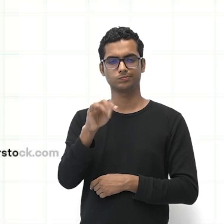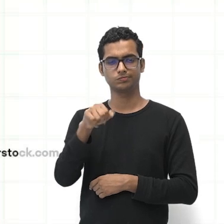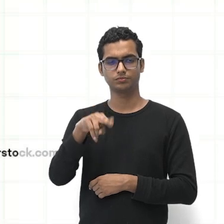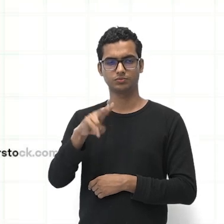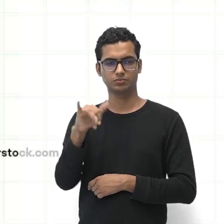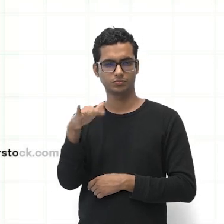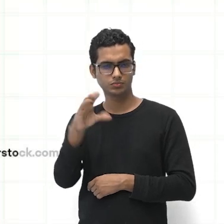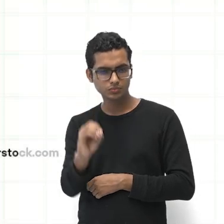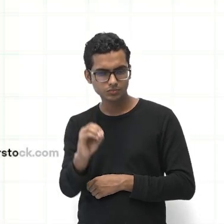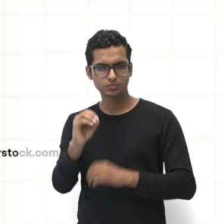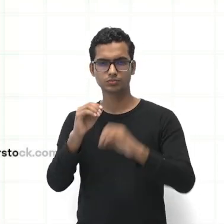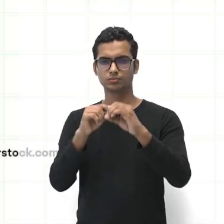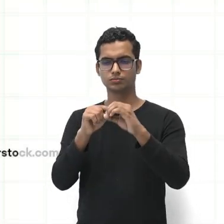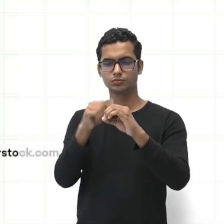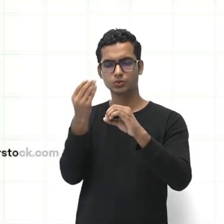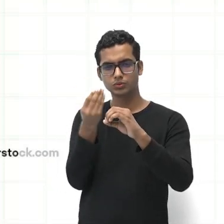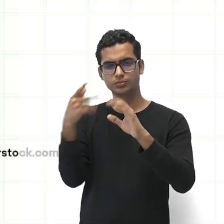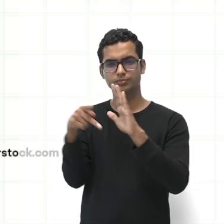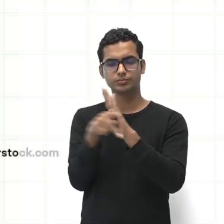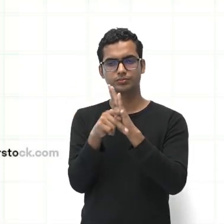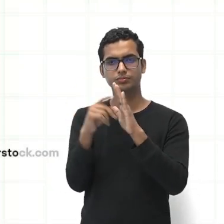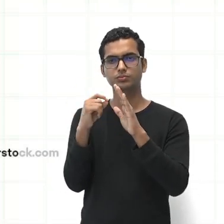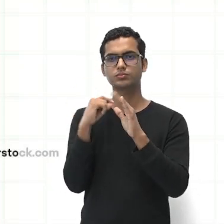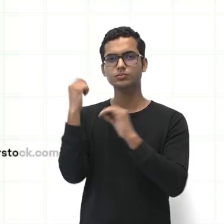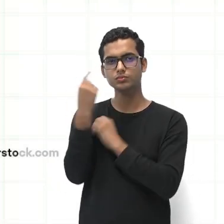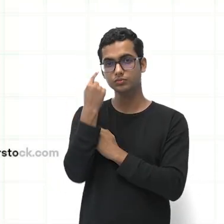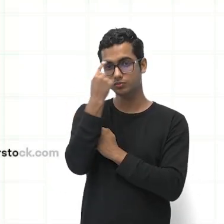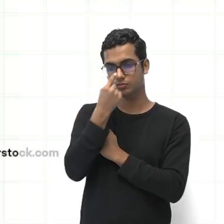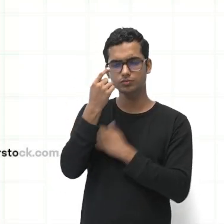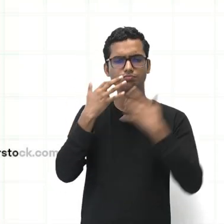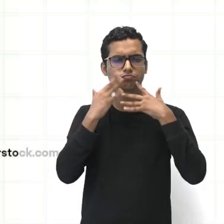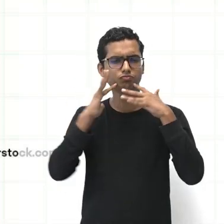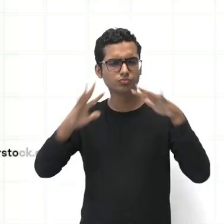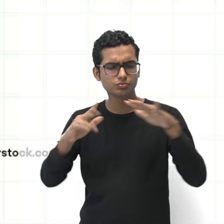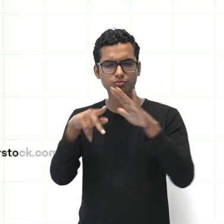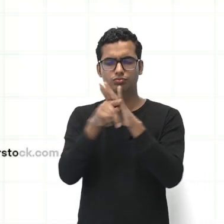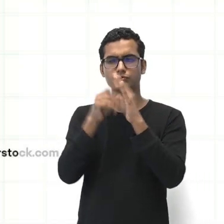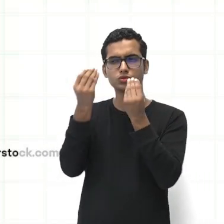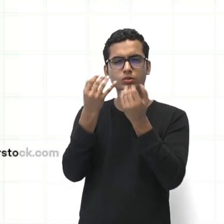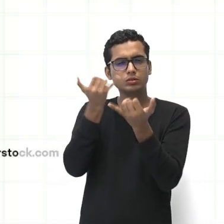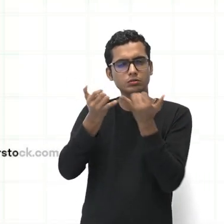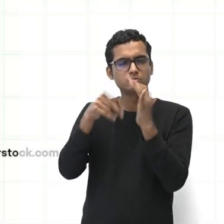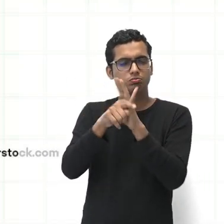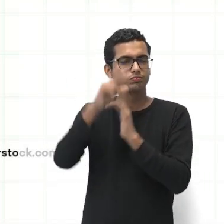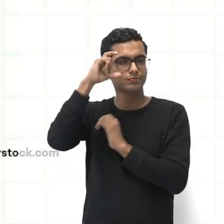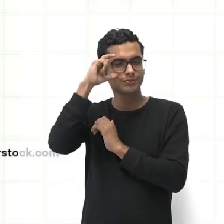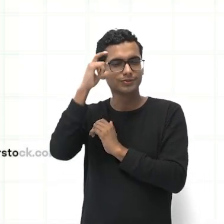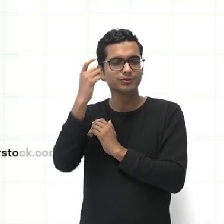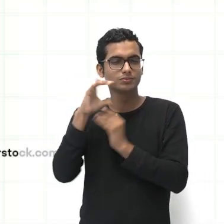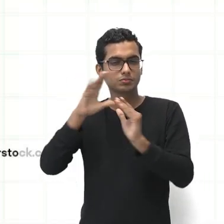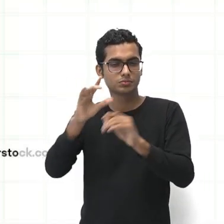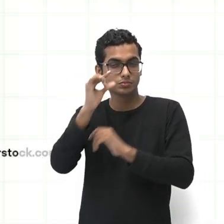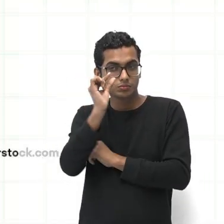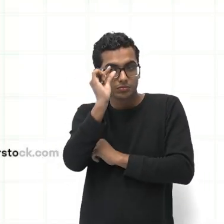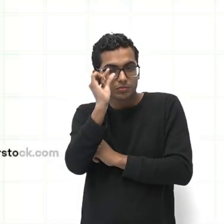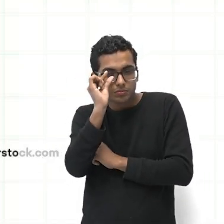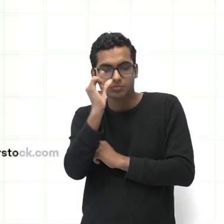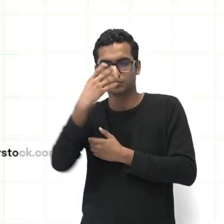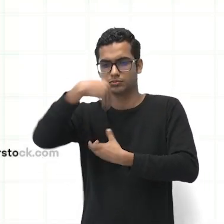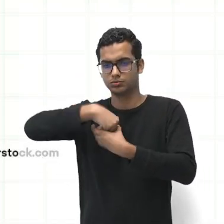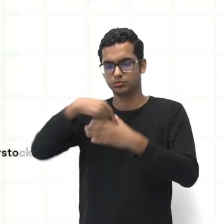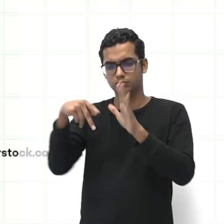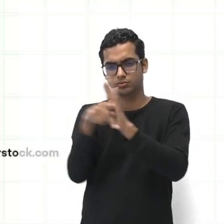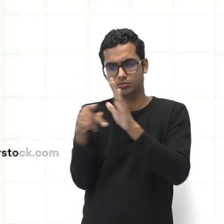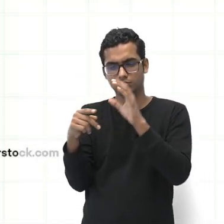ele vai funcionar como uma lente natural do seu olho. É através dela que a luz é captada